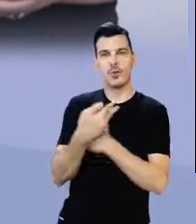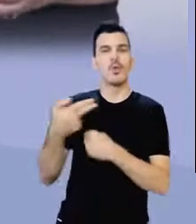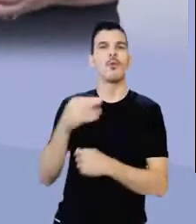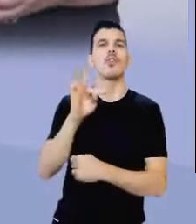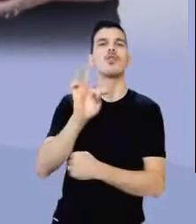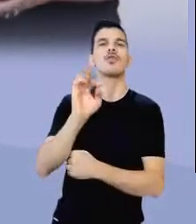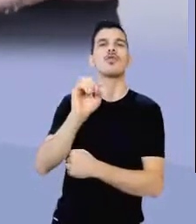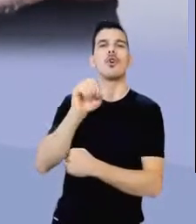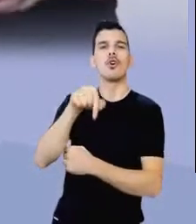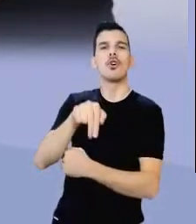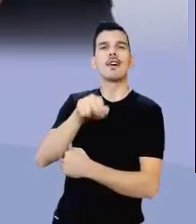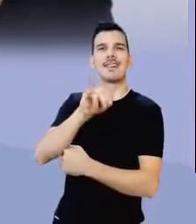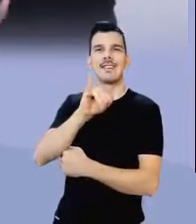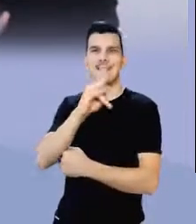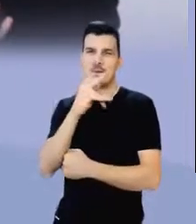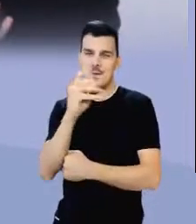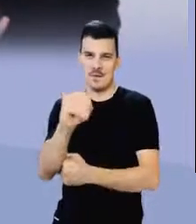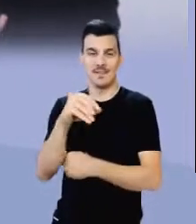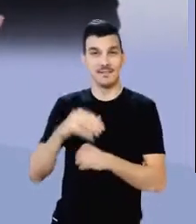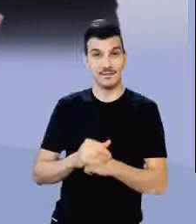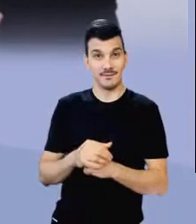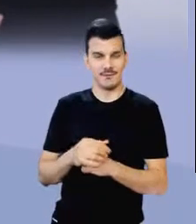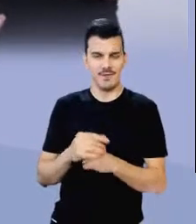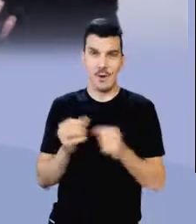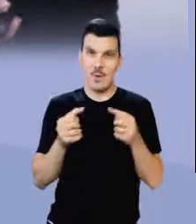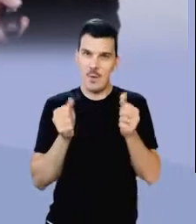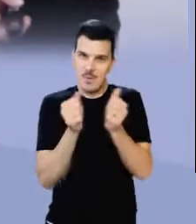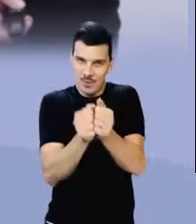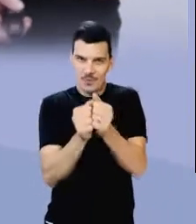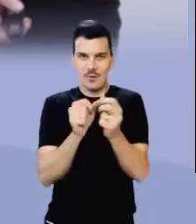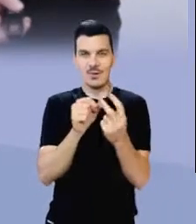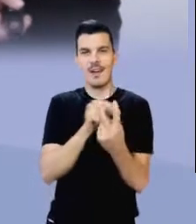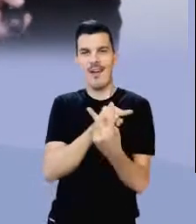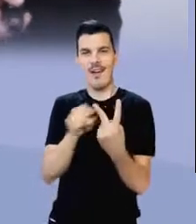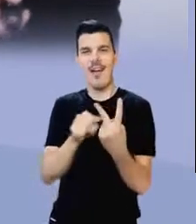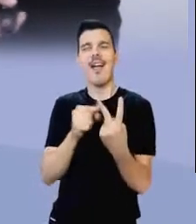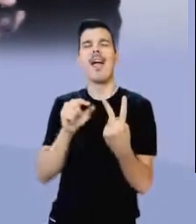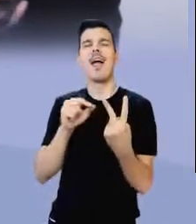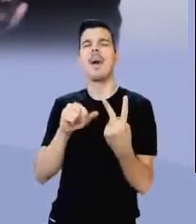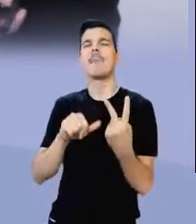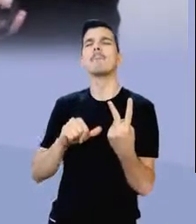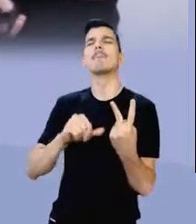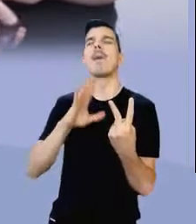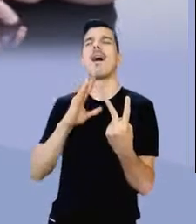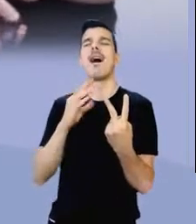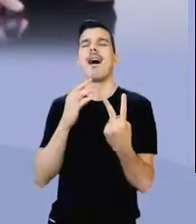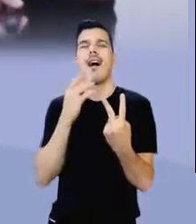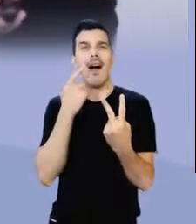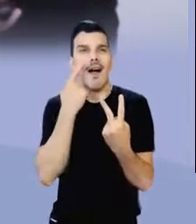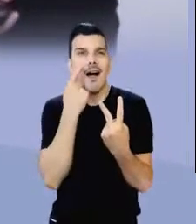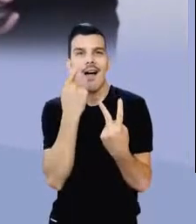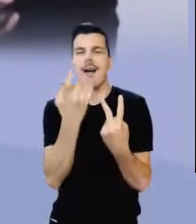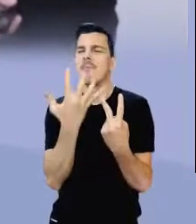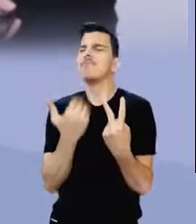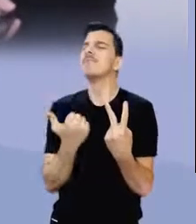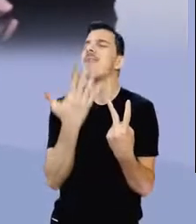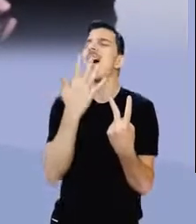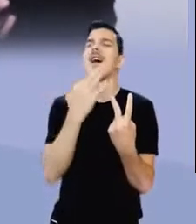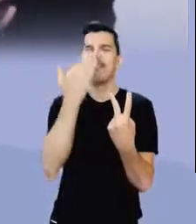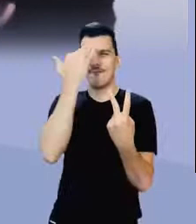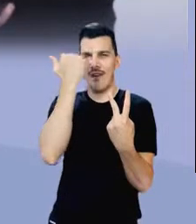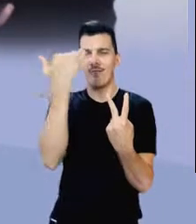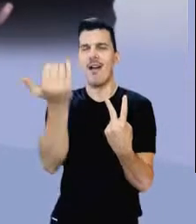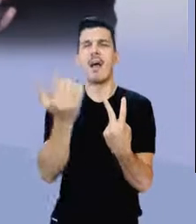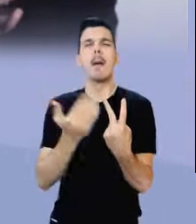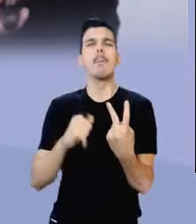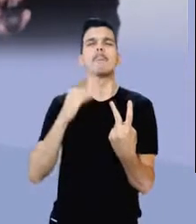chamado Toquinho. Toquinho e Vinícius, essa dupla, na época, foi uma das mais interessantes, uma das